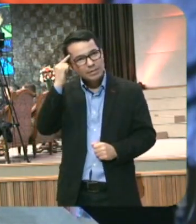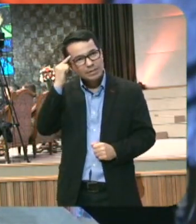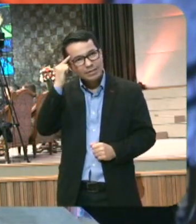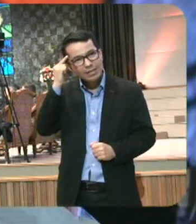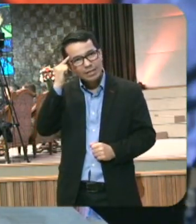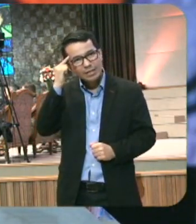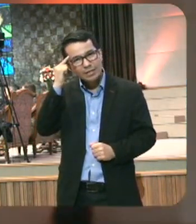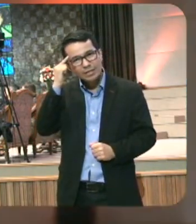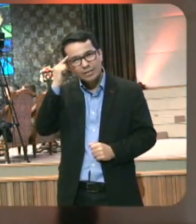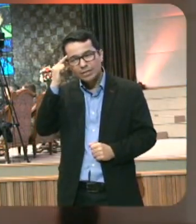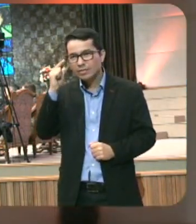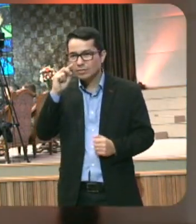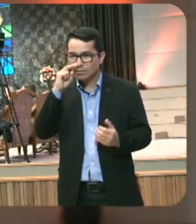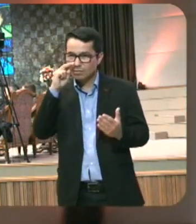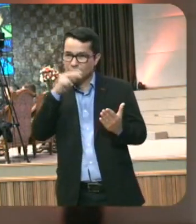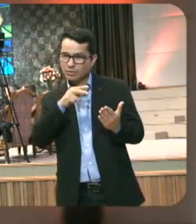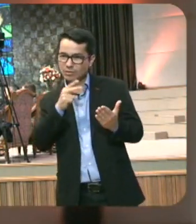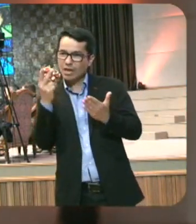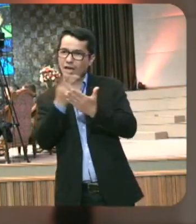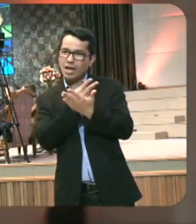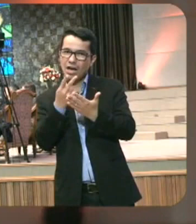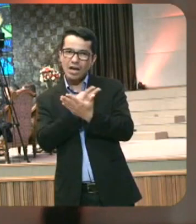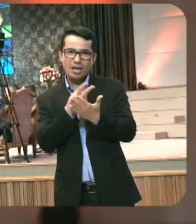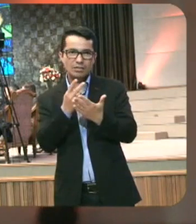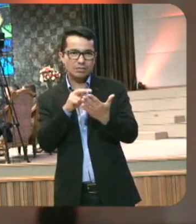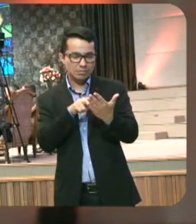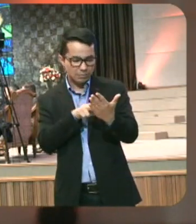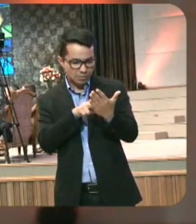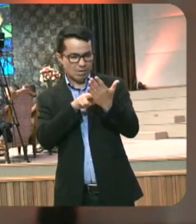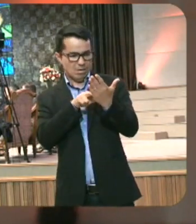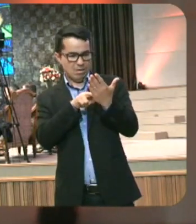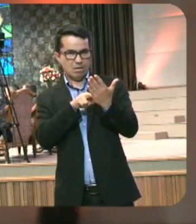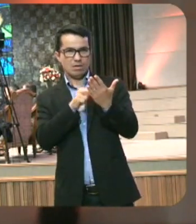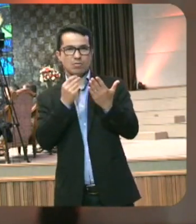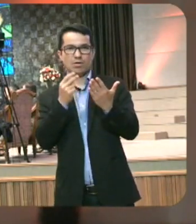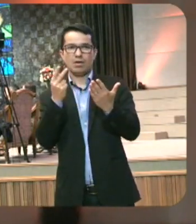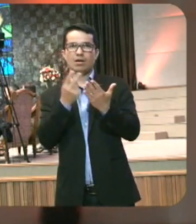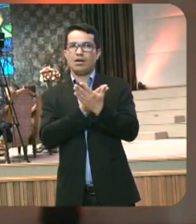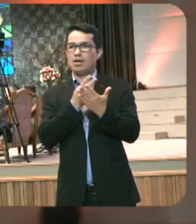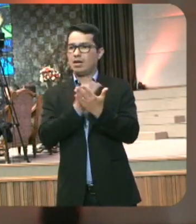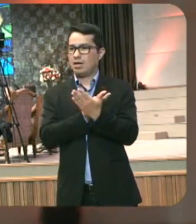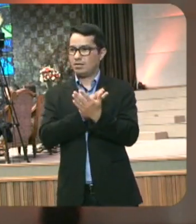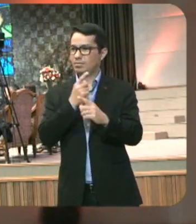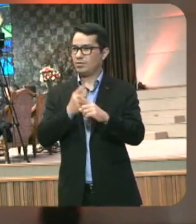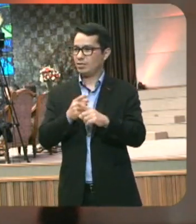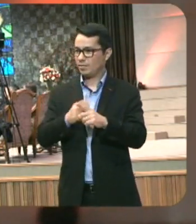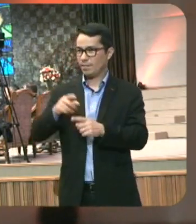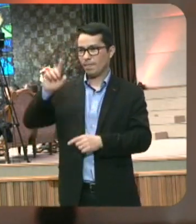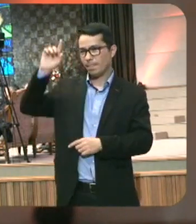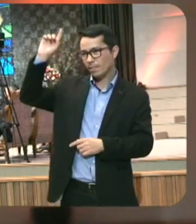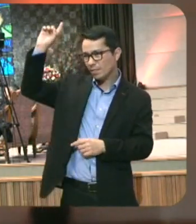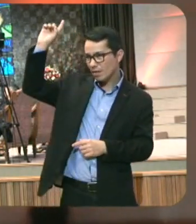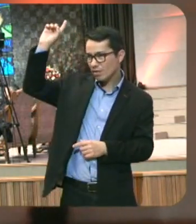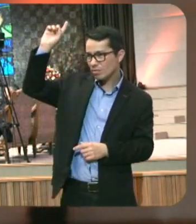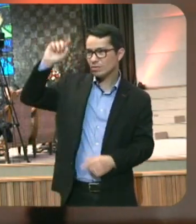Pessoas que sejam capazes de admiti-los e de buscar em Deus resposta e